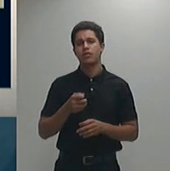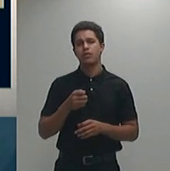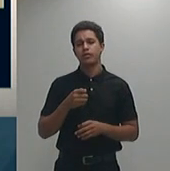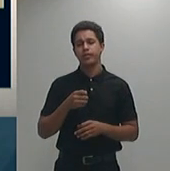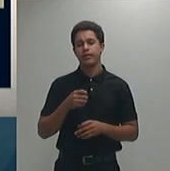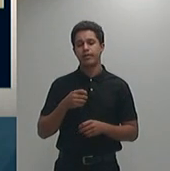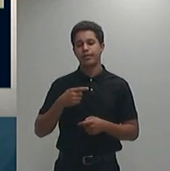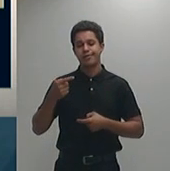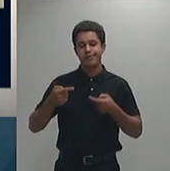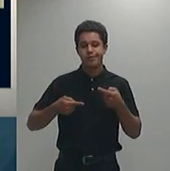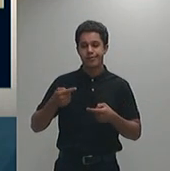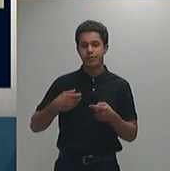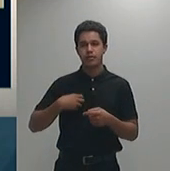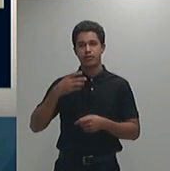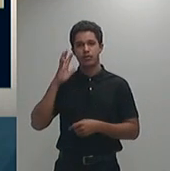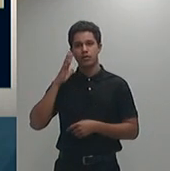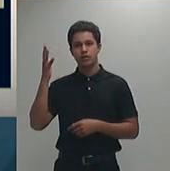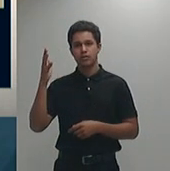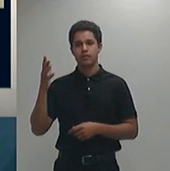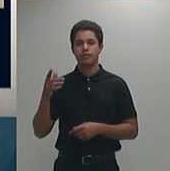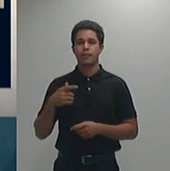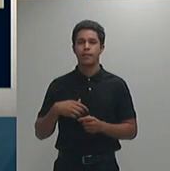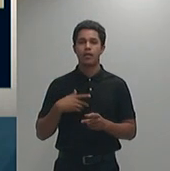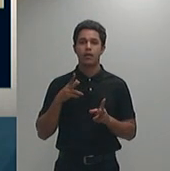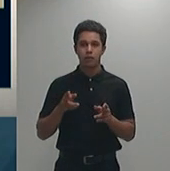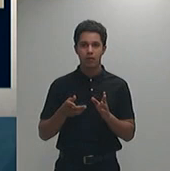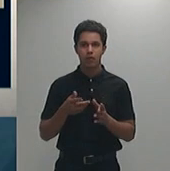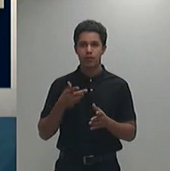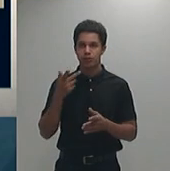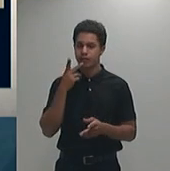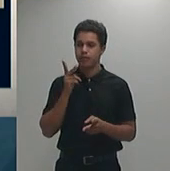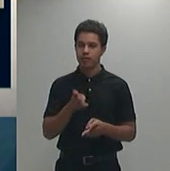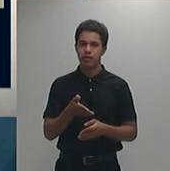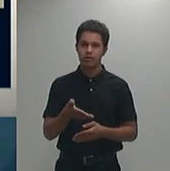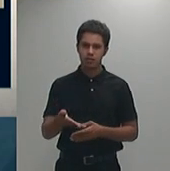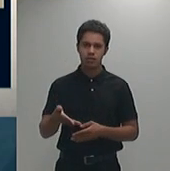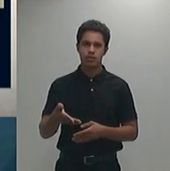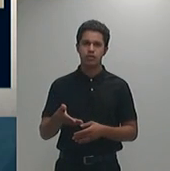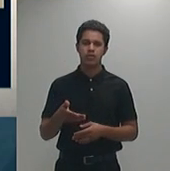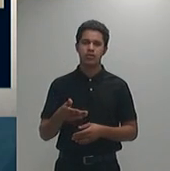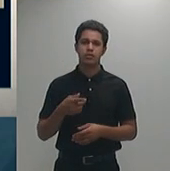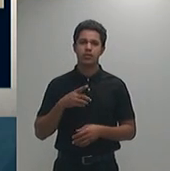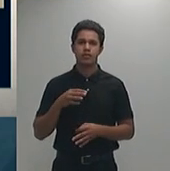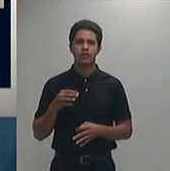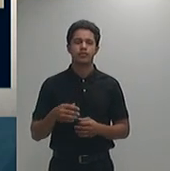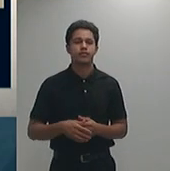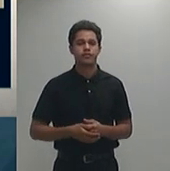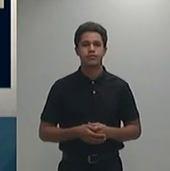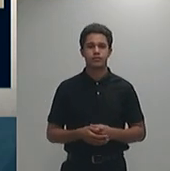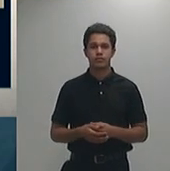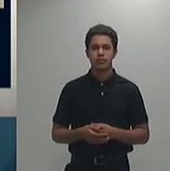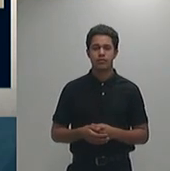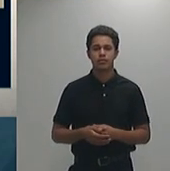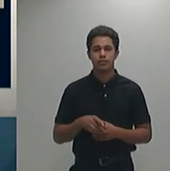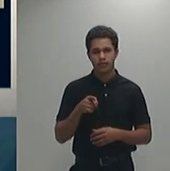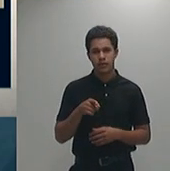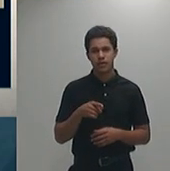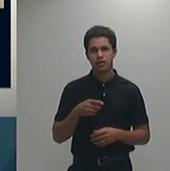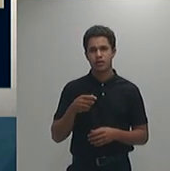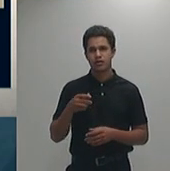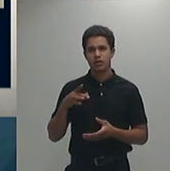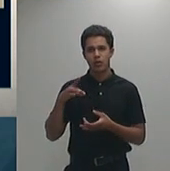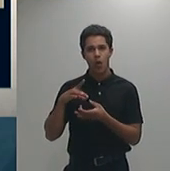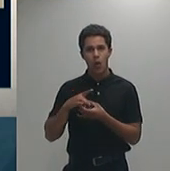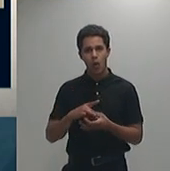sobretudo em casos como retratado nos presentes autos de todo particular Nesse contexto e em